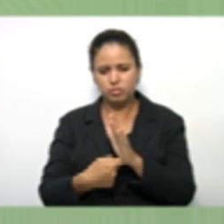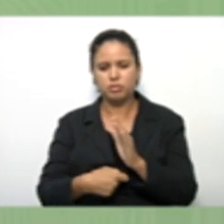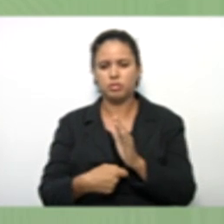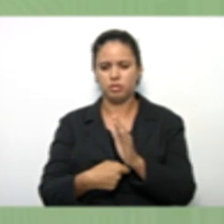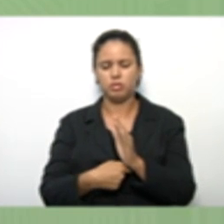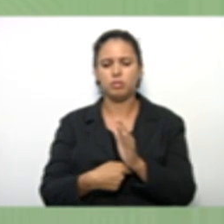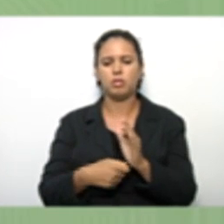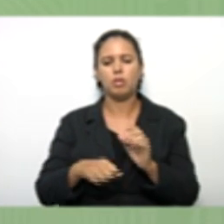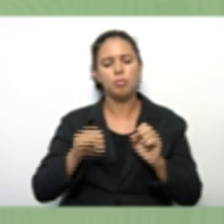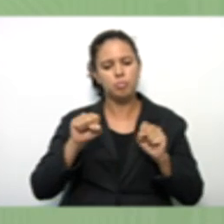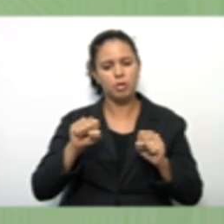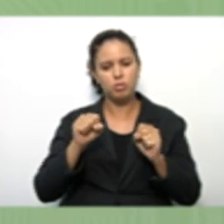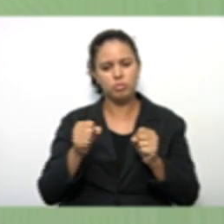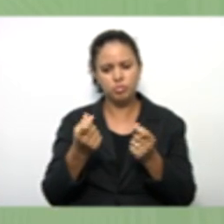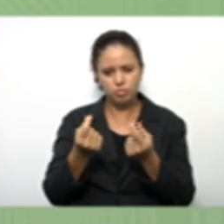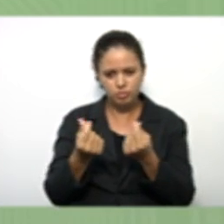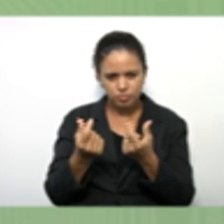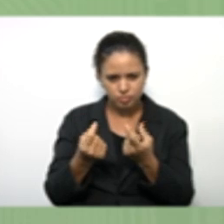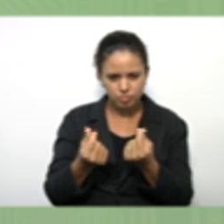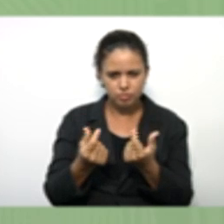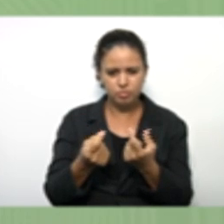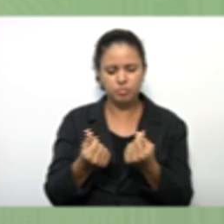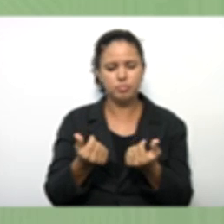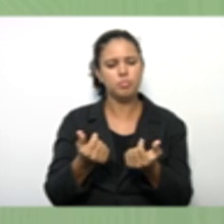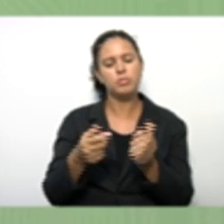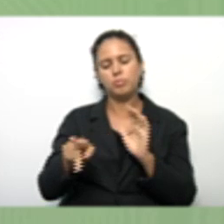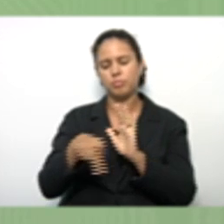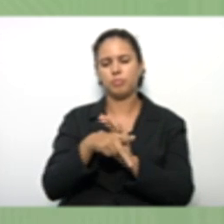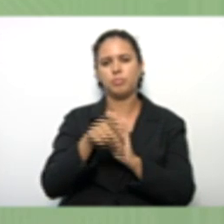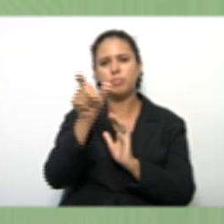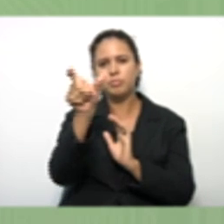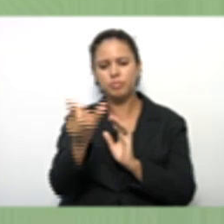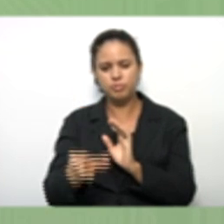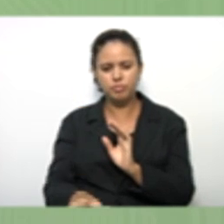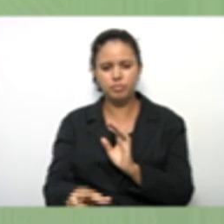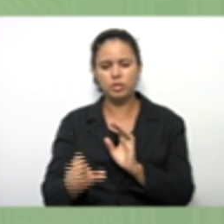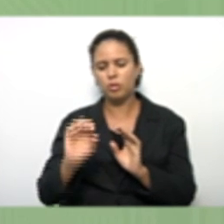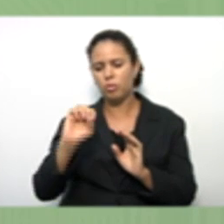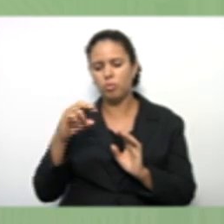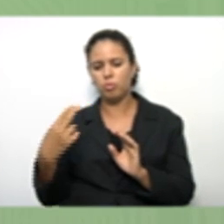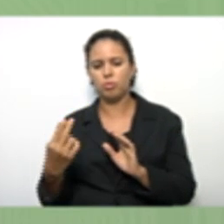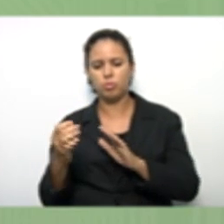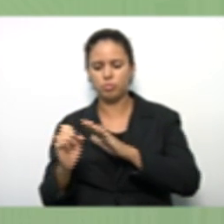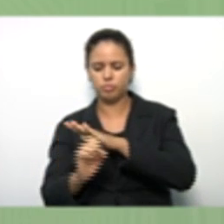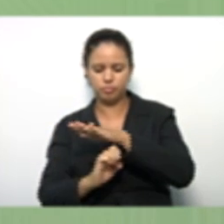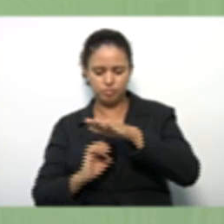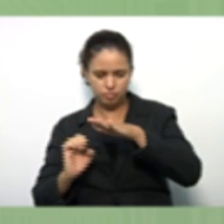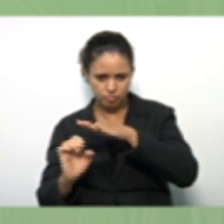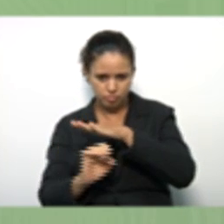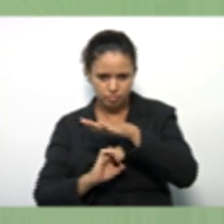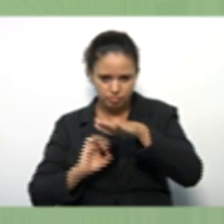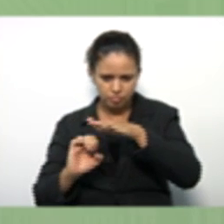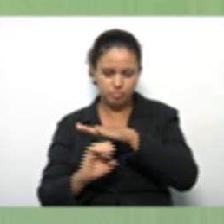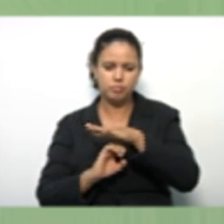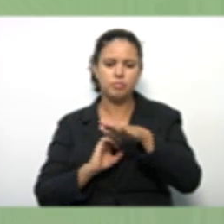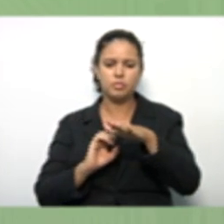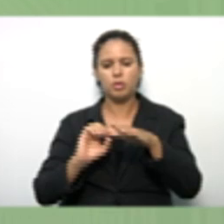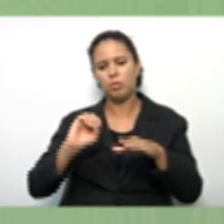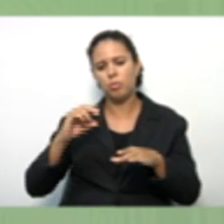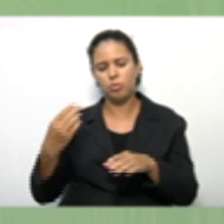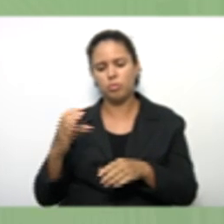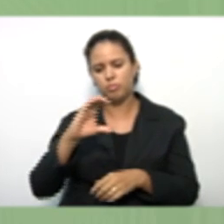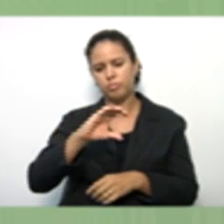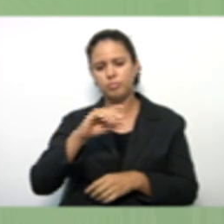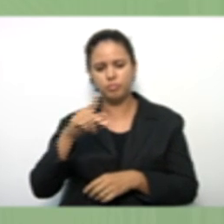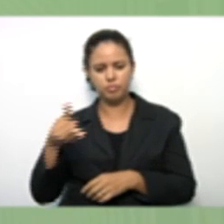moedas e pertencente a uma pessoa física, jurídica ou a uma entidade. Alternativa